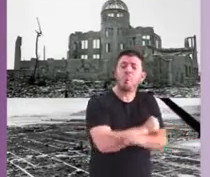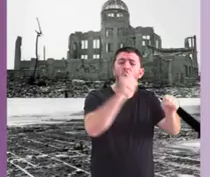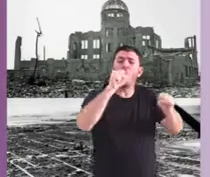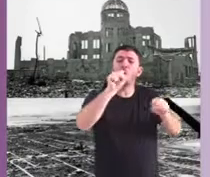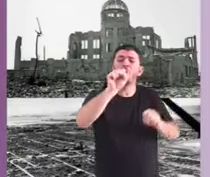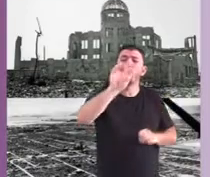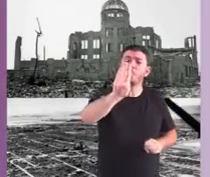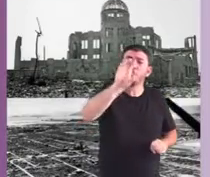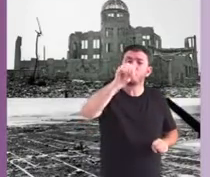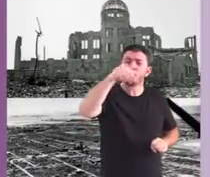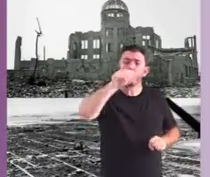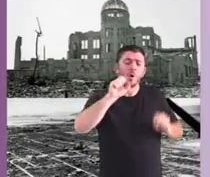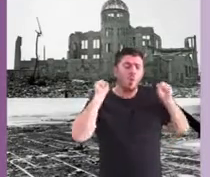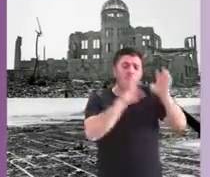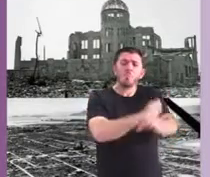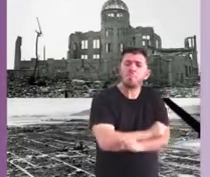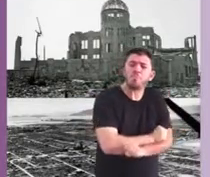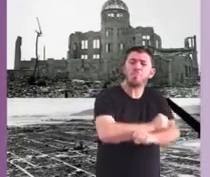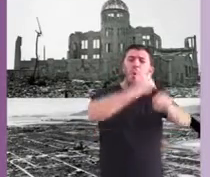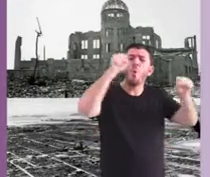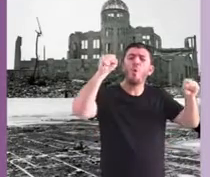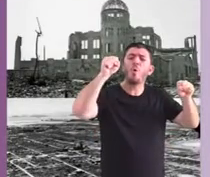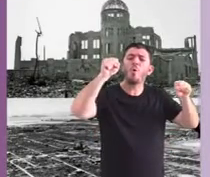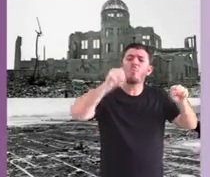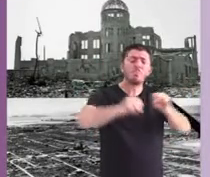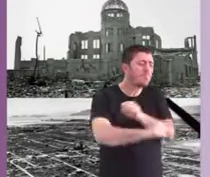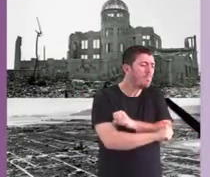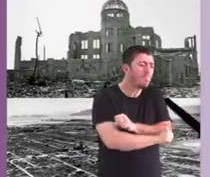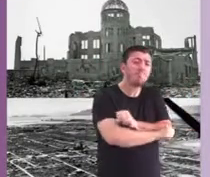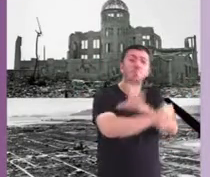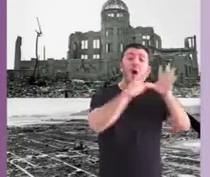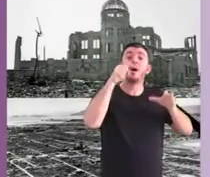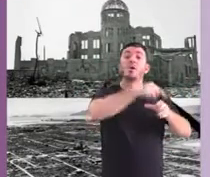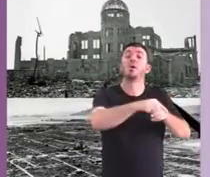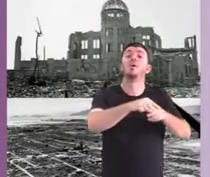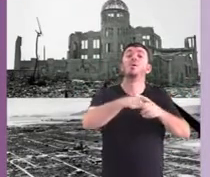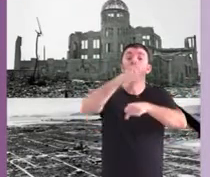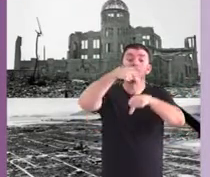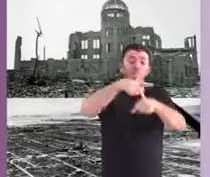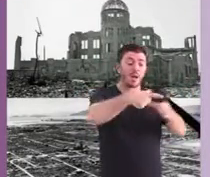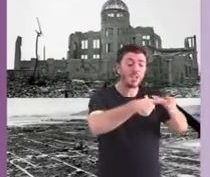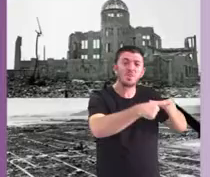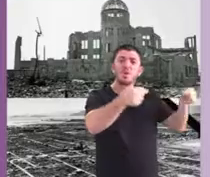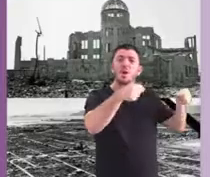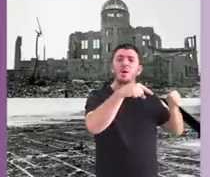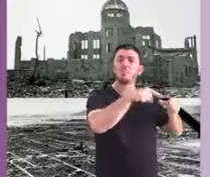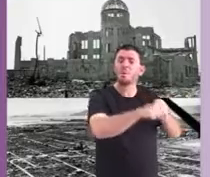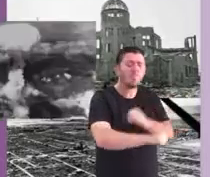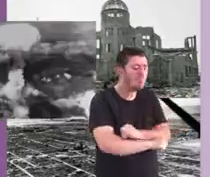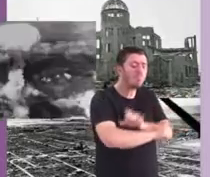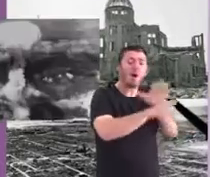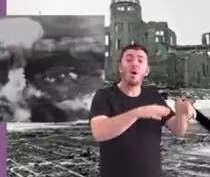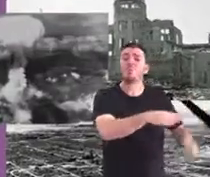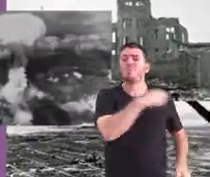de 1945, foi lançada a bomba na cidade de Hiroshima, causando 300.000